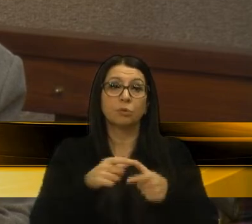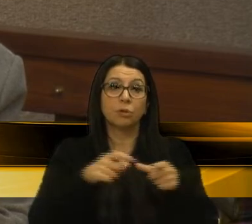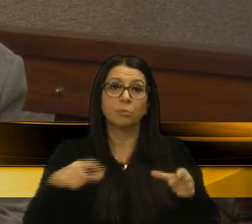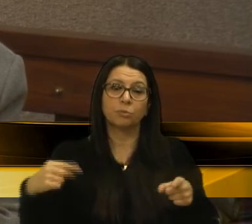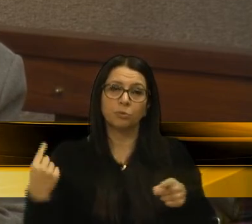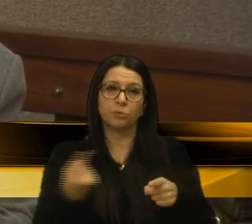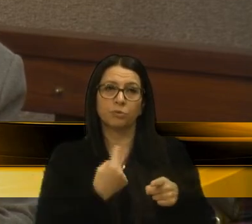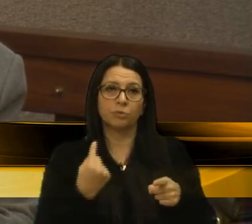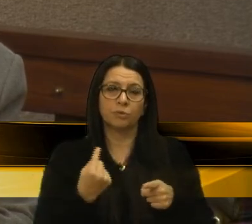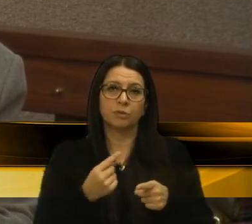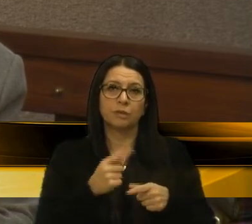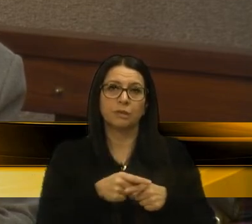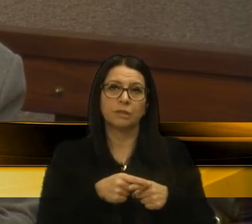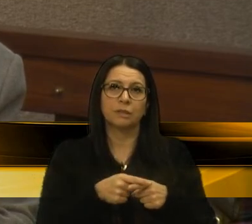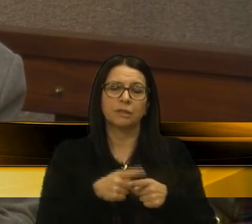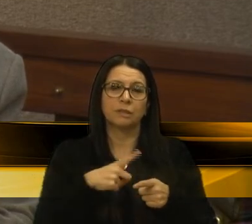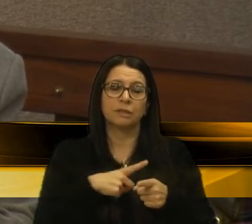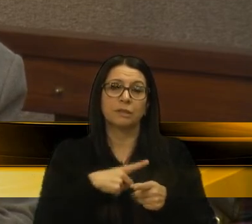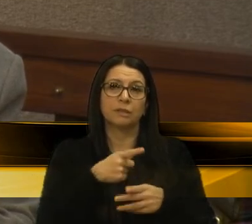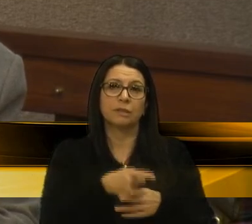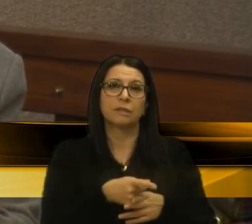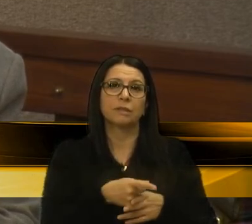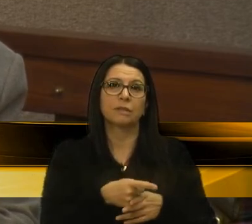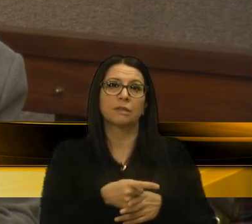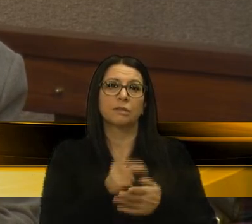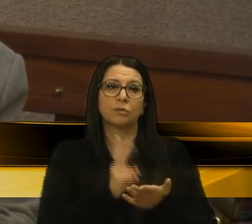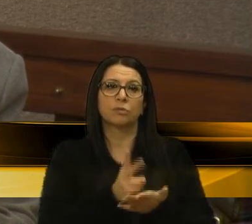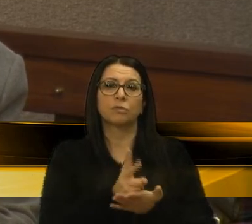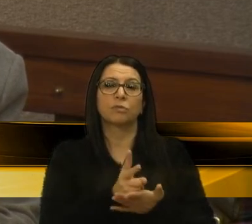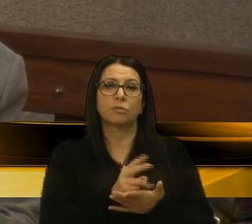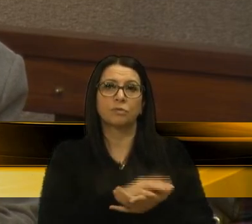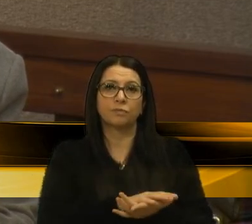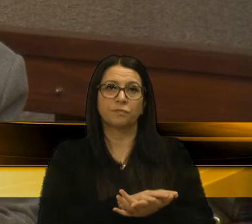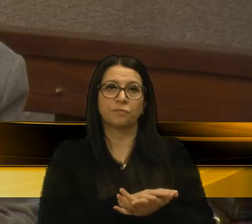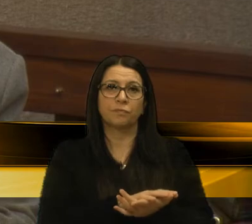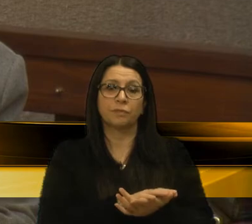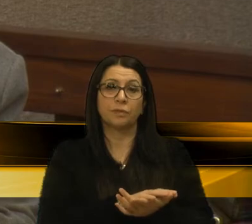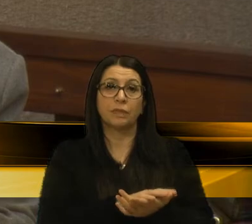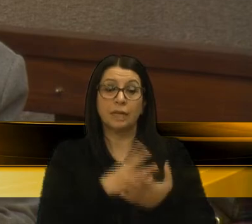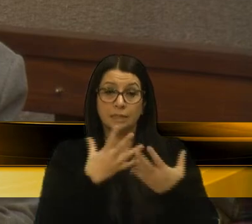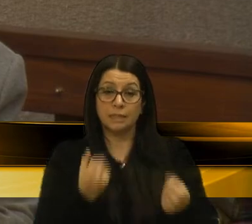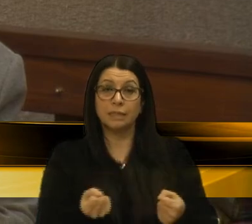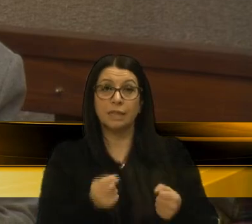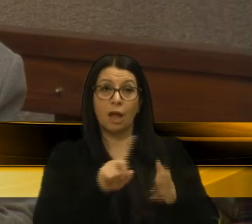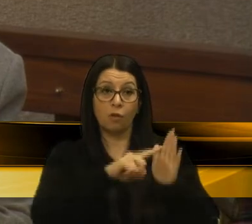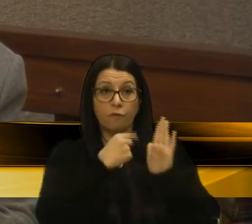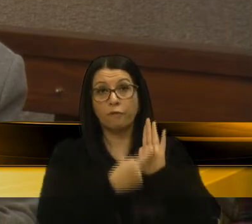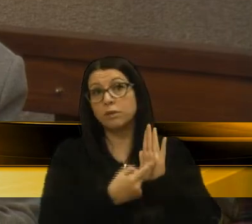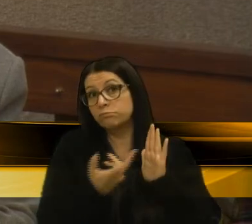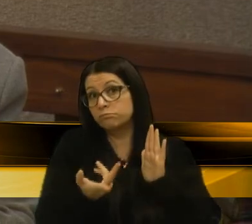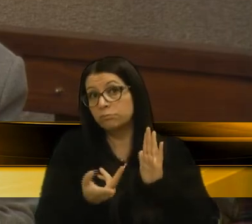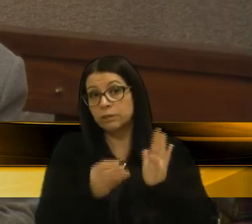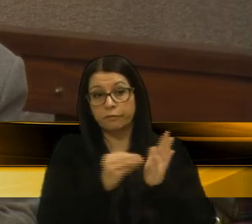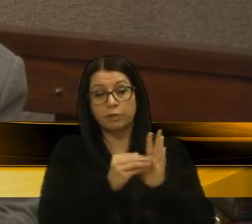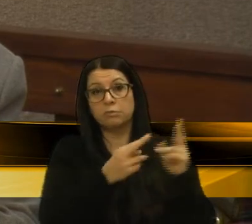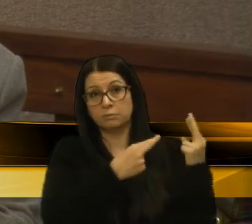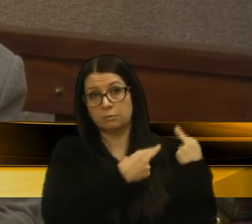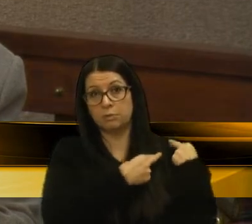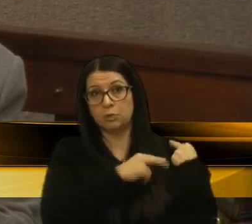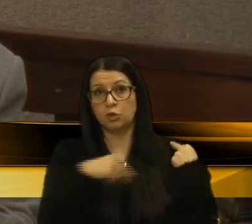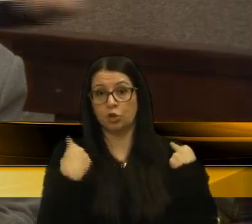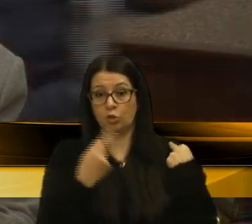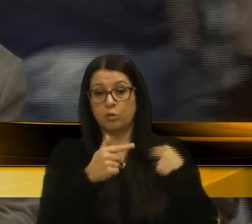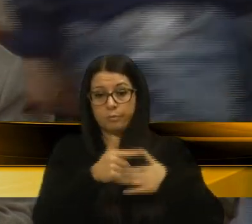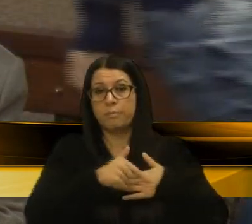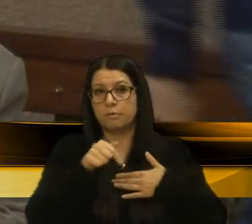maioria. E agora estão tendo o cuidado de levar adiante. Acatar o veto seria uma irresponsabilidade da nossa